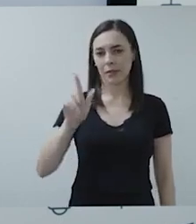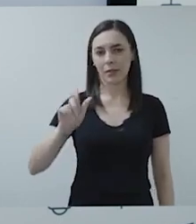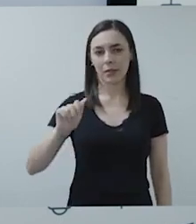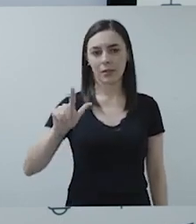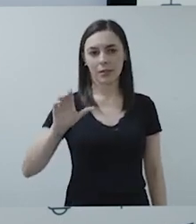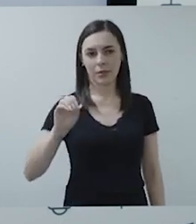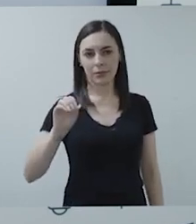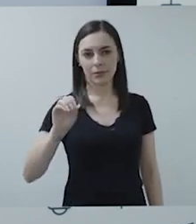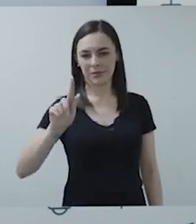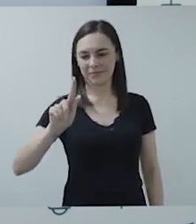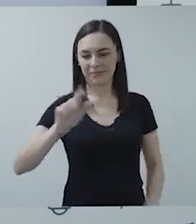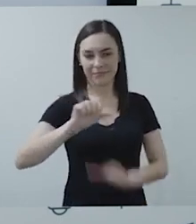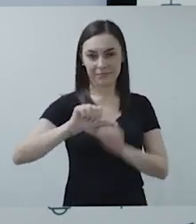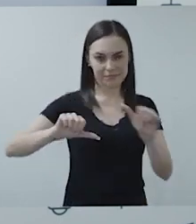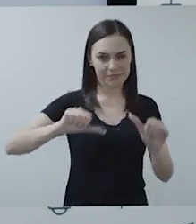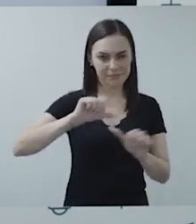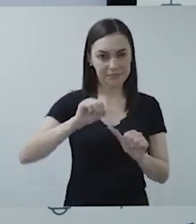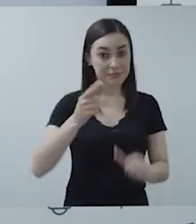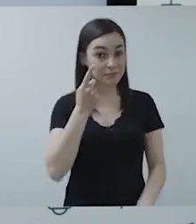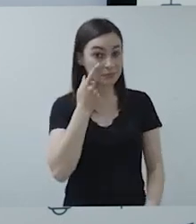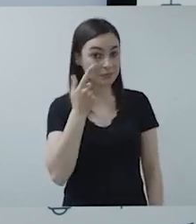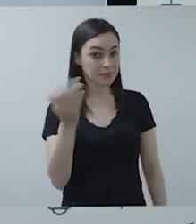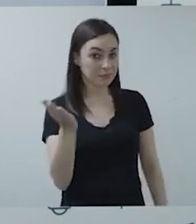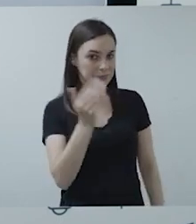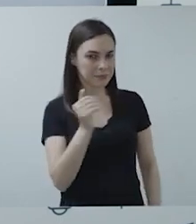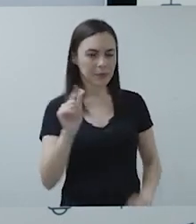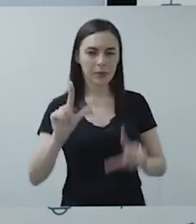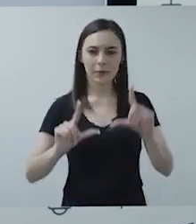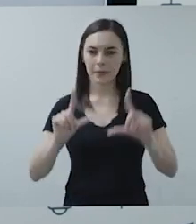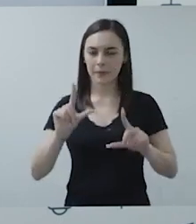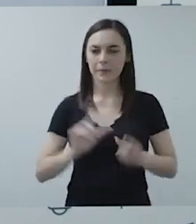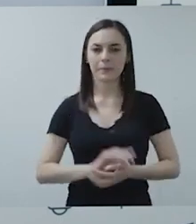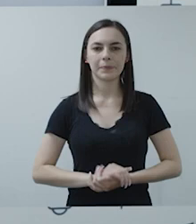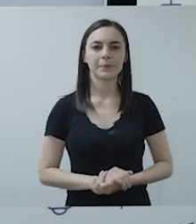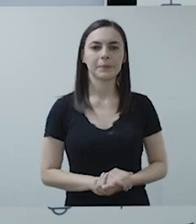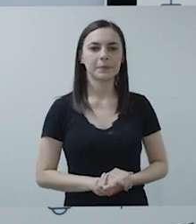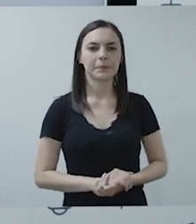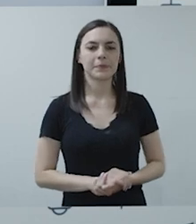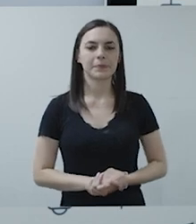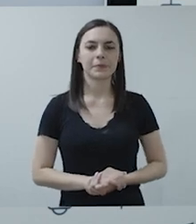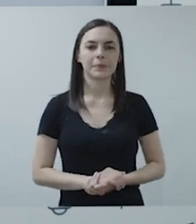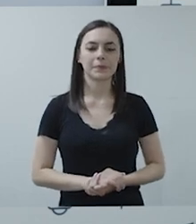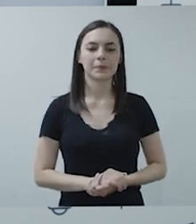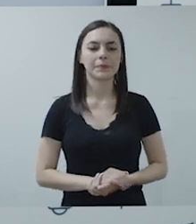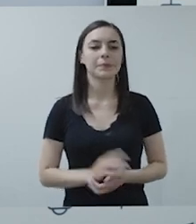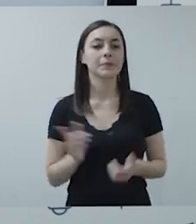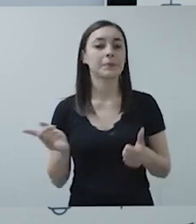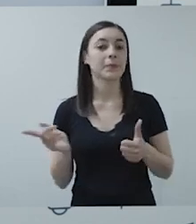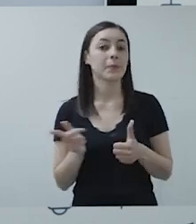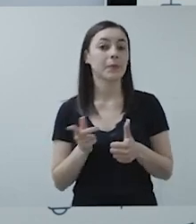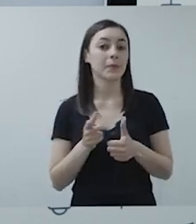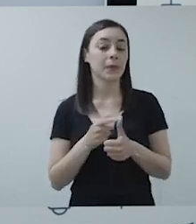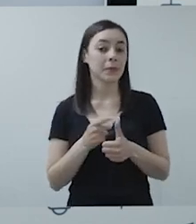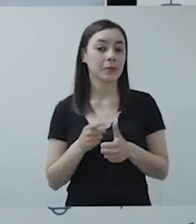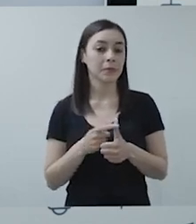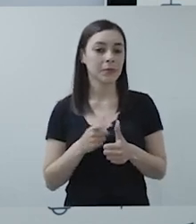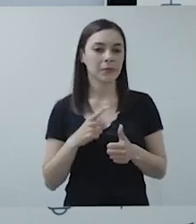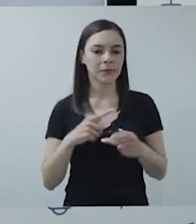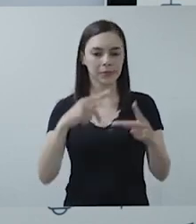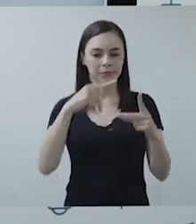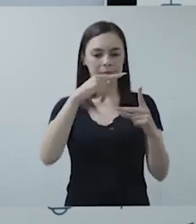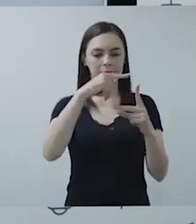galo. Vamos ver? Olhem lá na tela. Vejam, no primeiro quadradinho